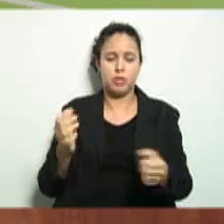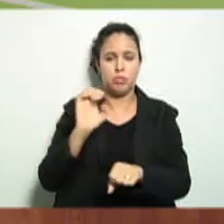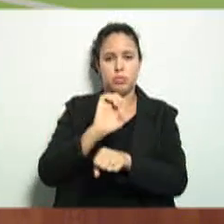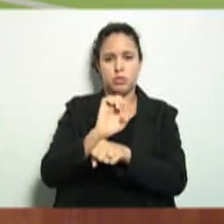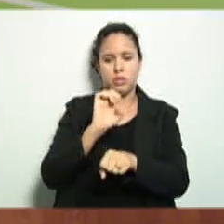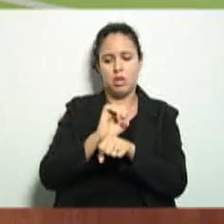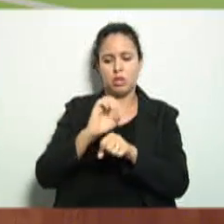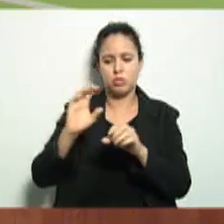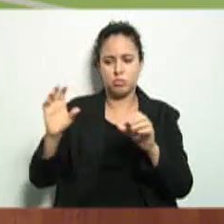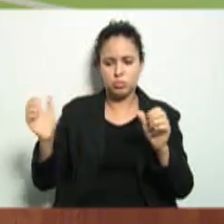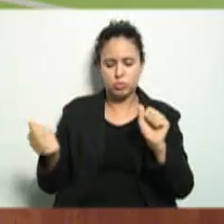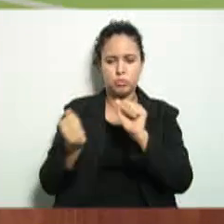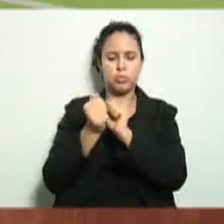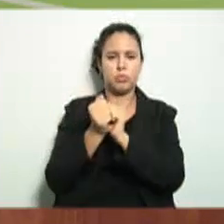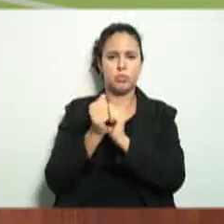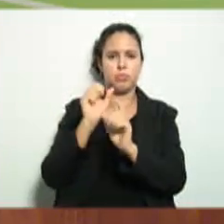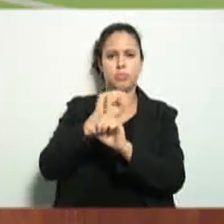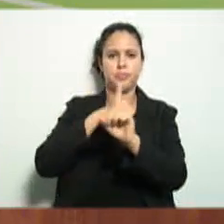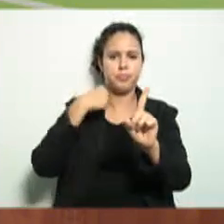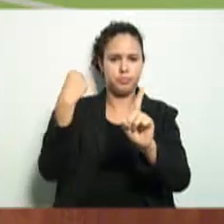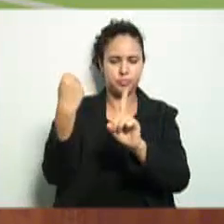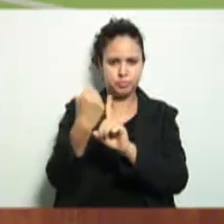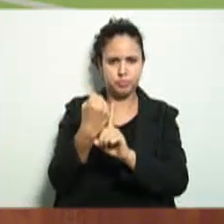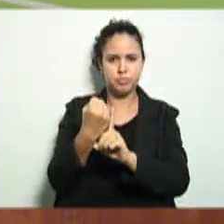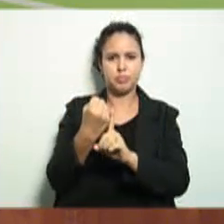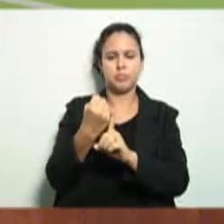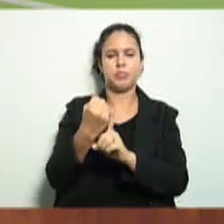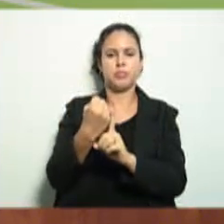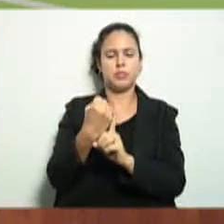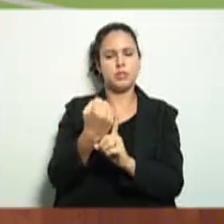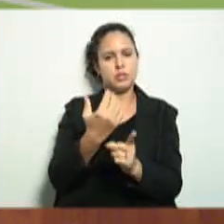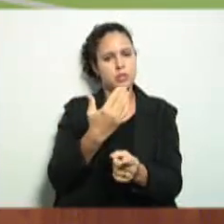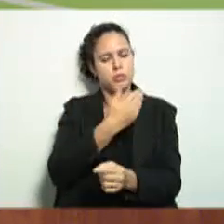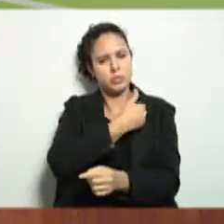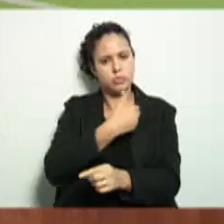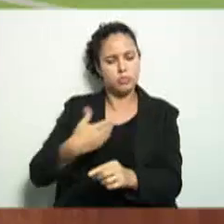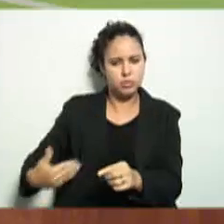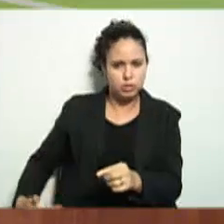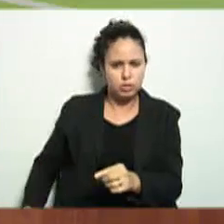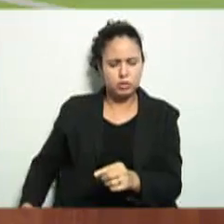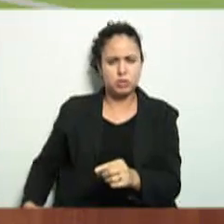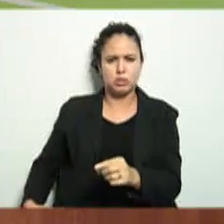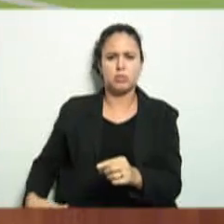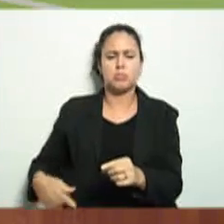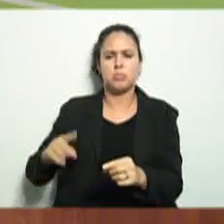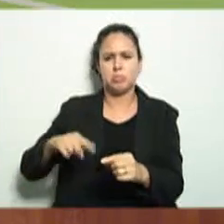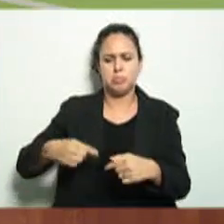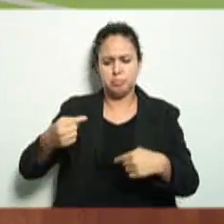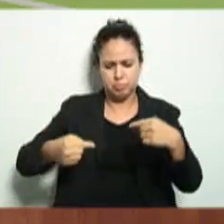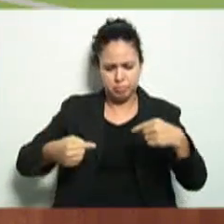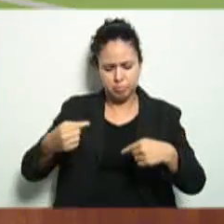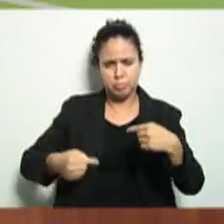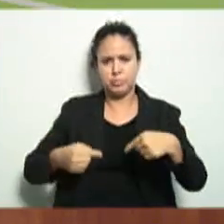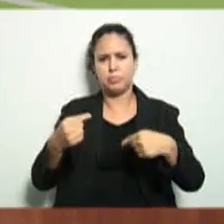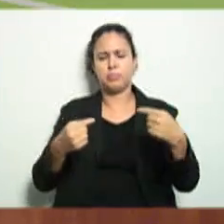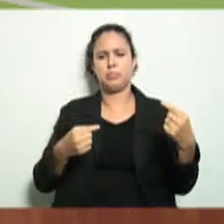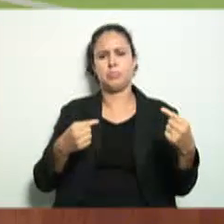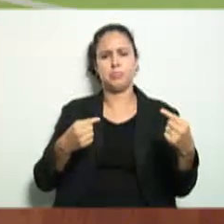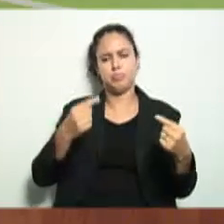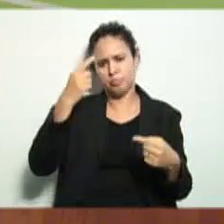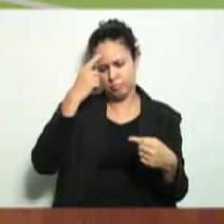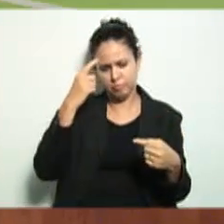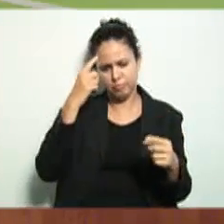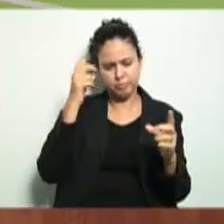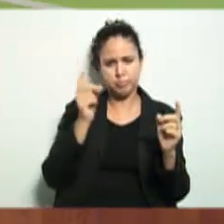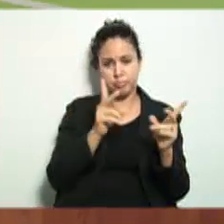a sociedade, instituições políticas, possuem o caráter de estratégia de competição internacional,